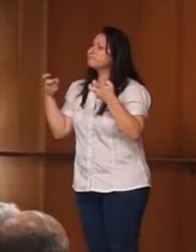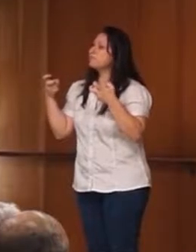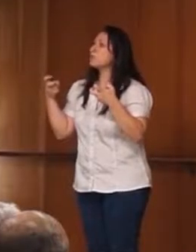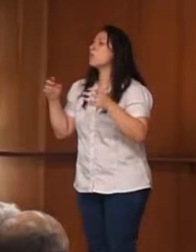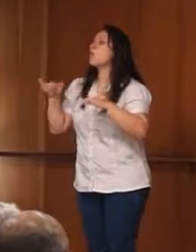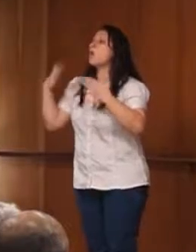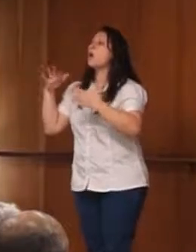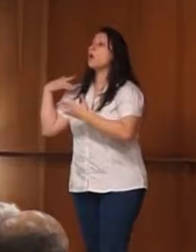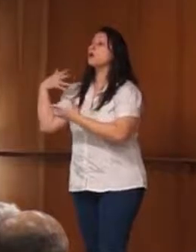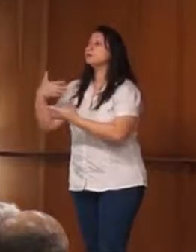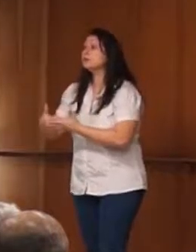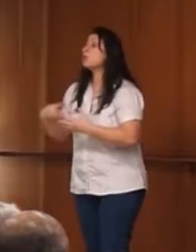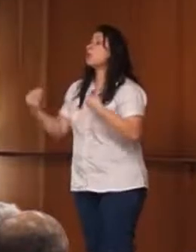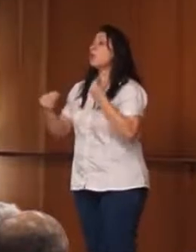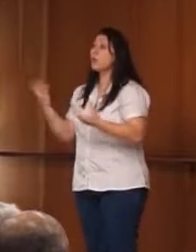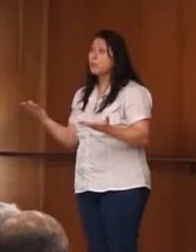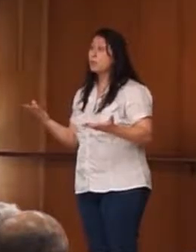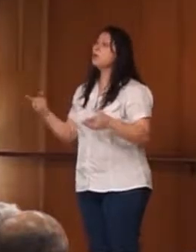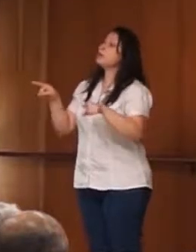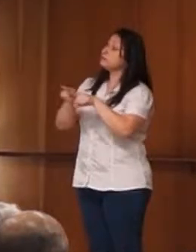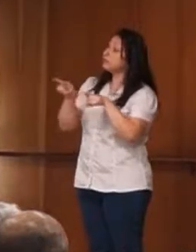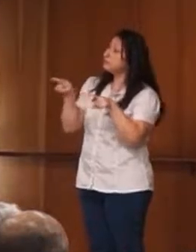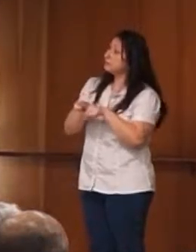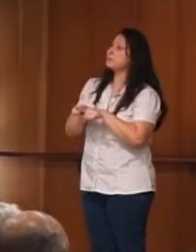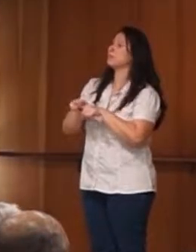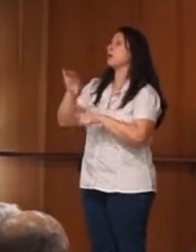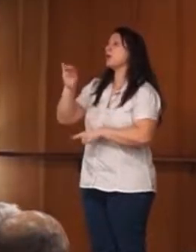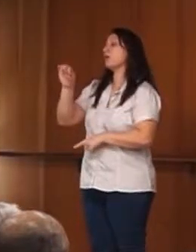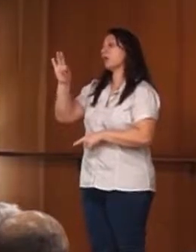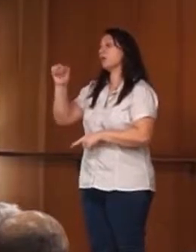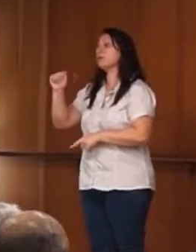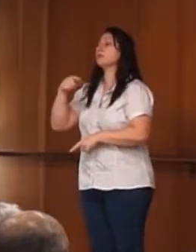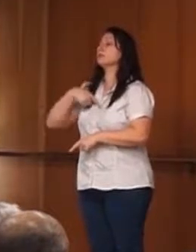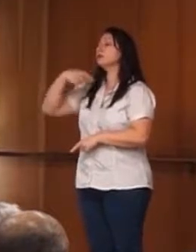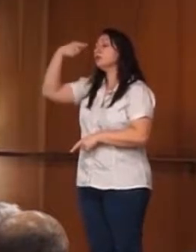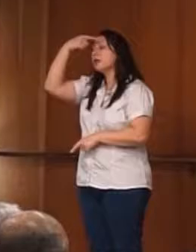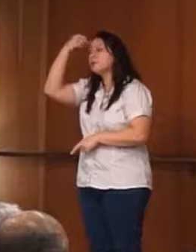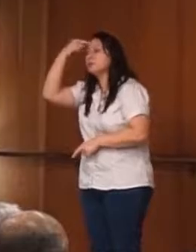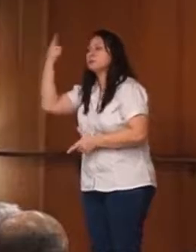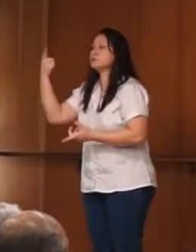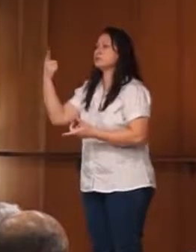as consequências da adoção das cotas no ensino público superior, né,